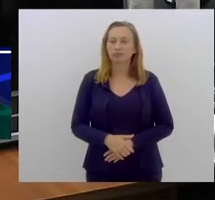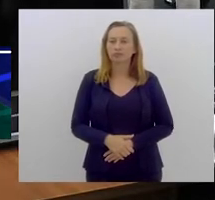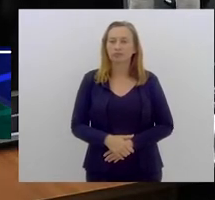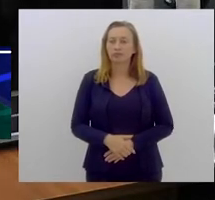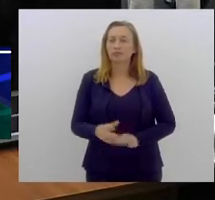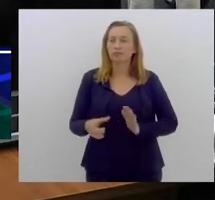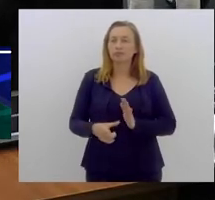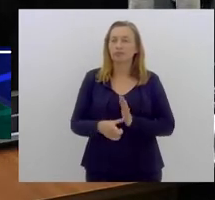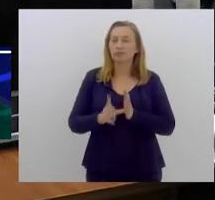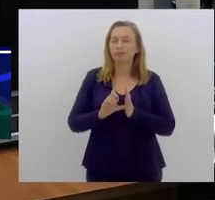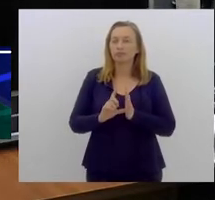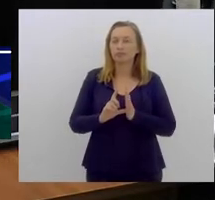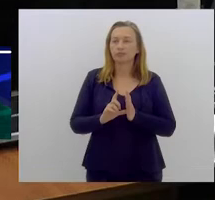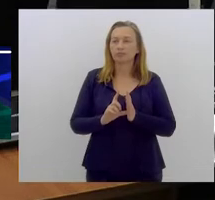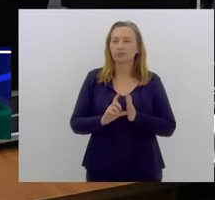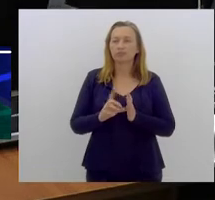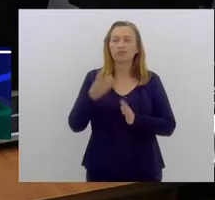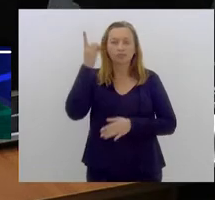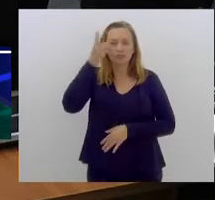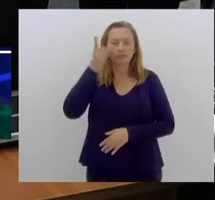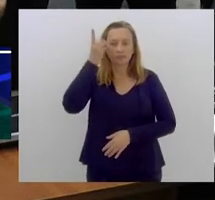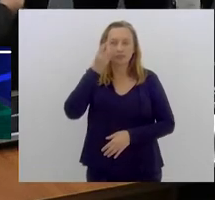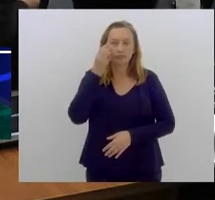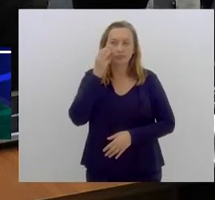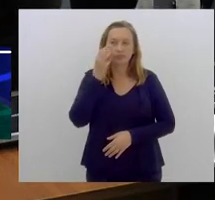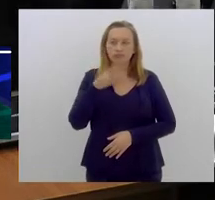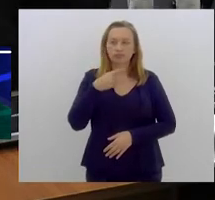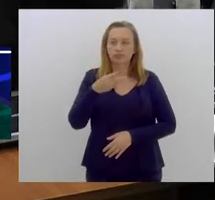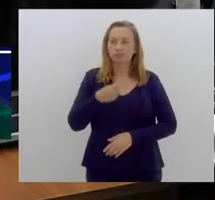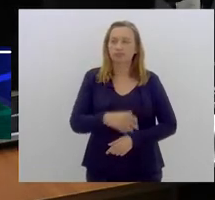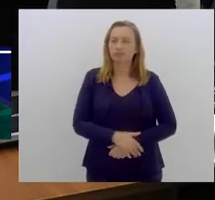Antes, porém, questão de ordem, deputado Valdec.